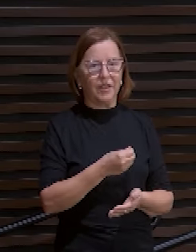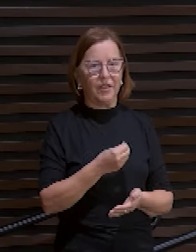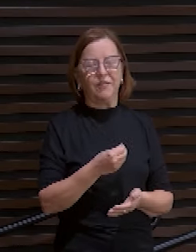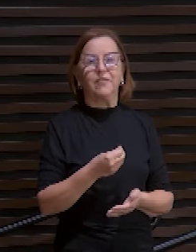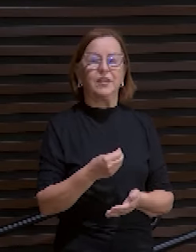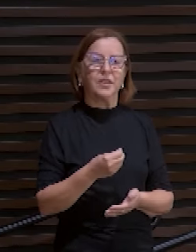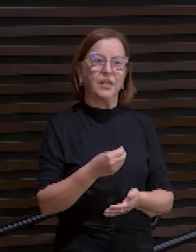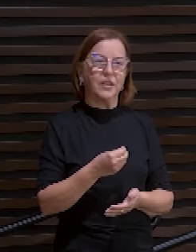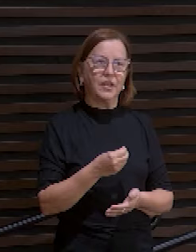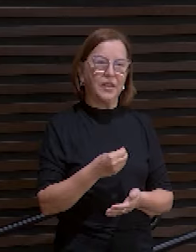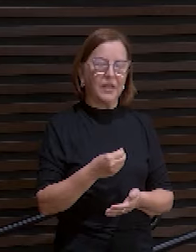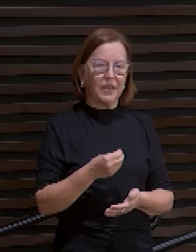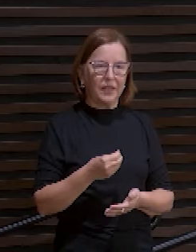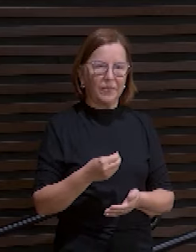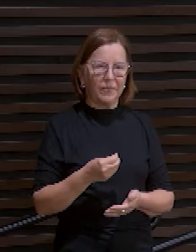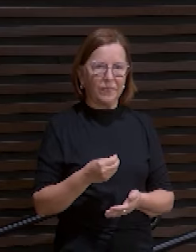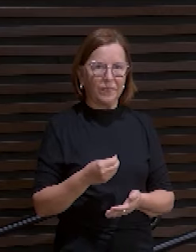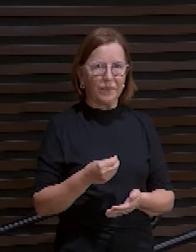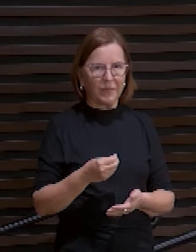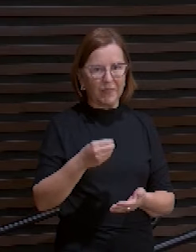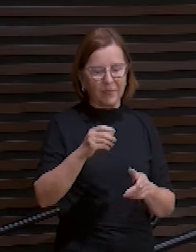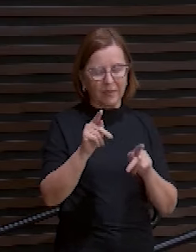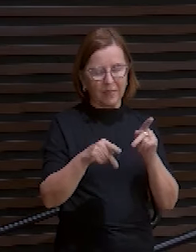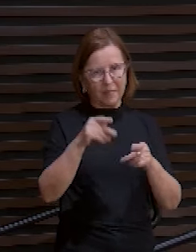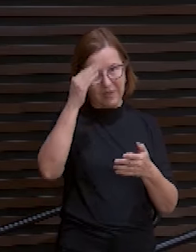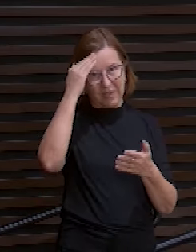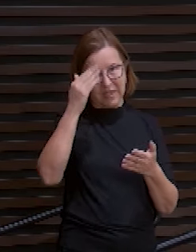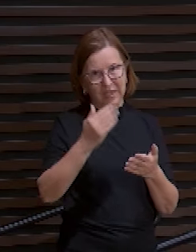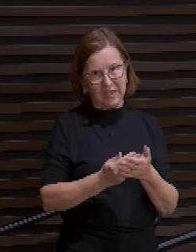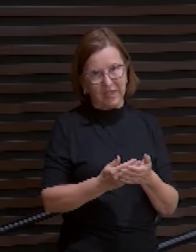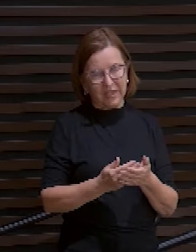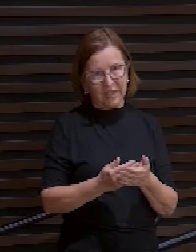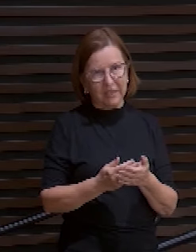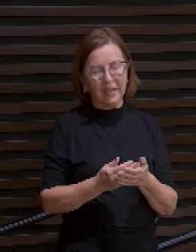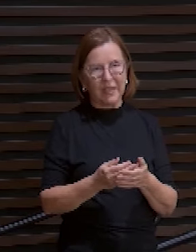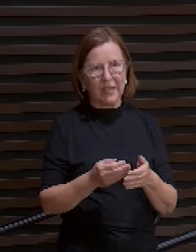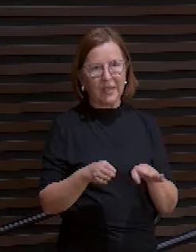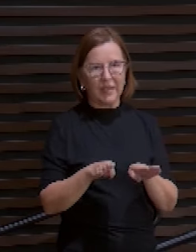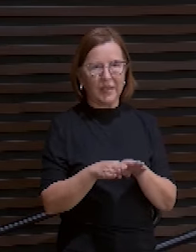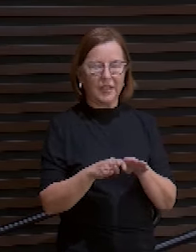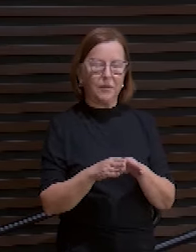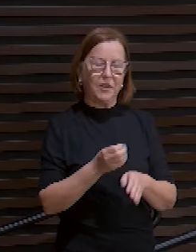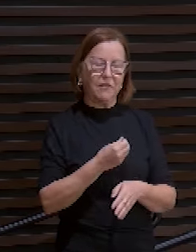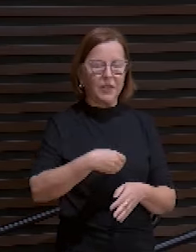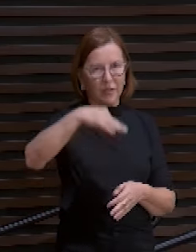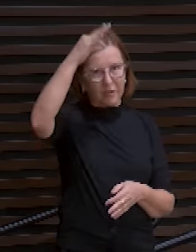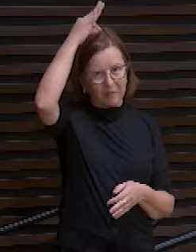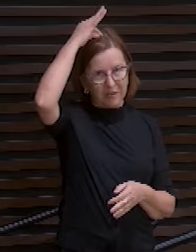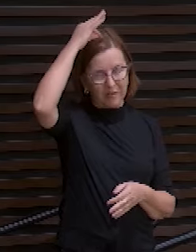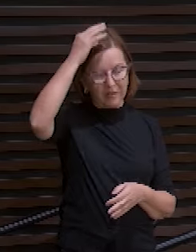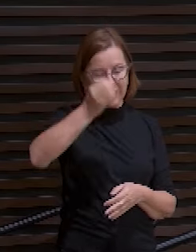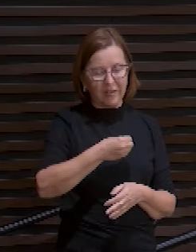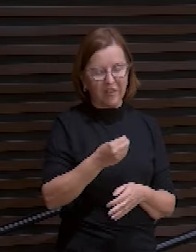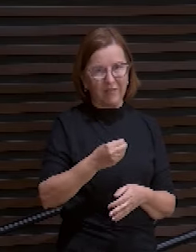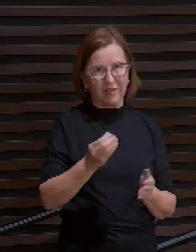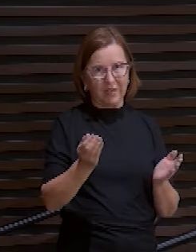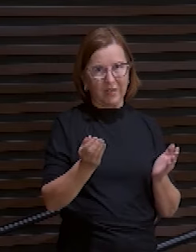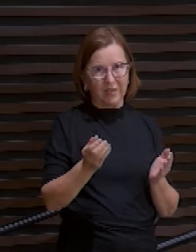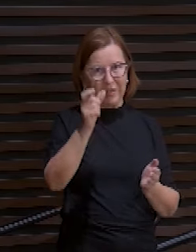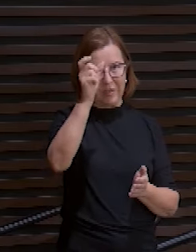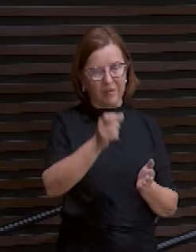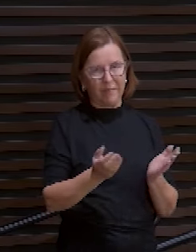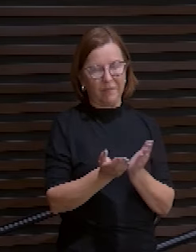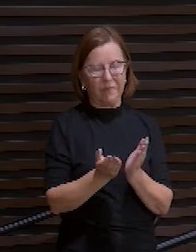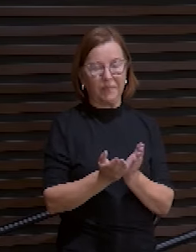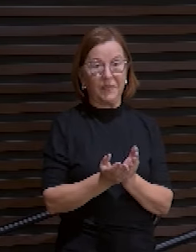regenerados agregado a revelação da vida do Espírito no andar Cristão nosso objetivo hoje se o senhor